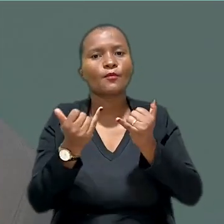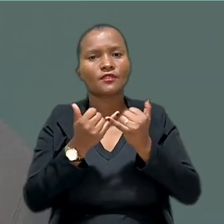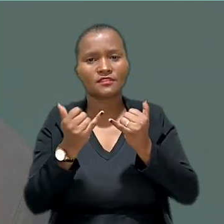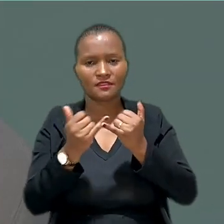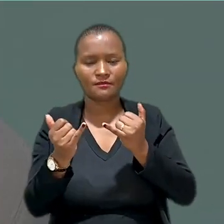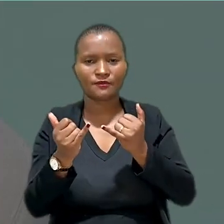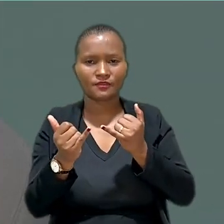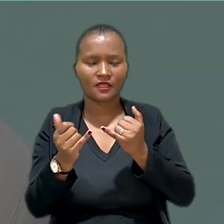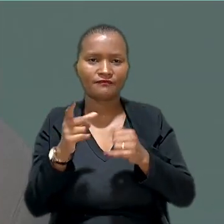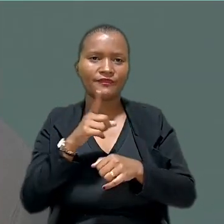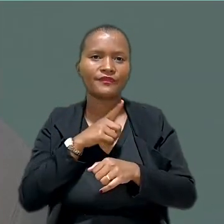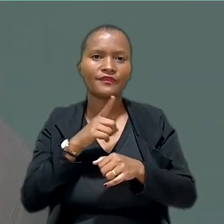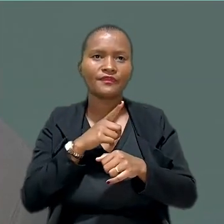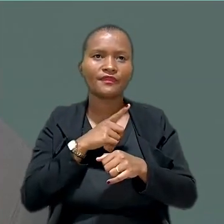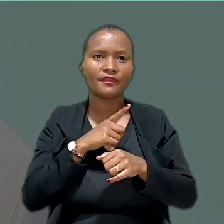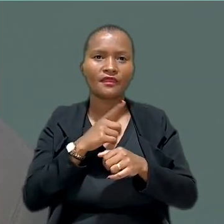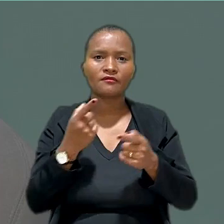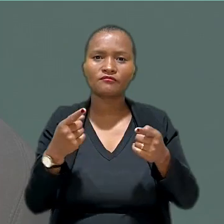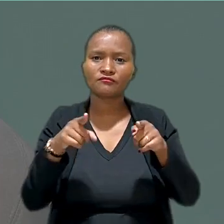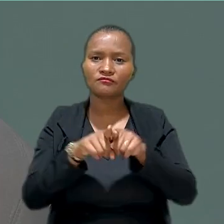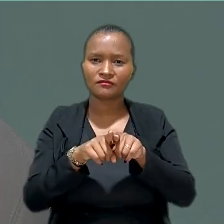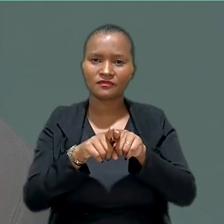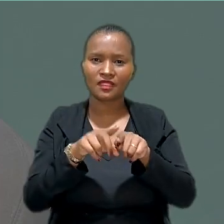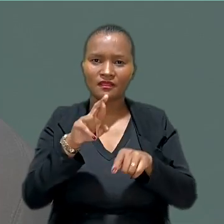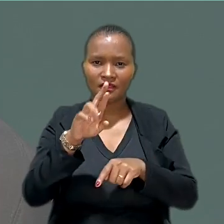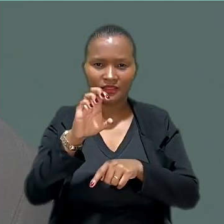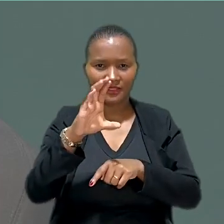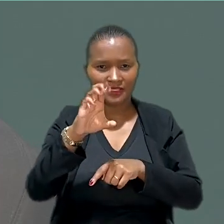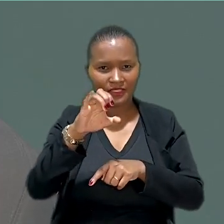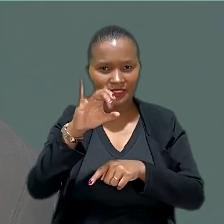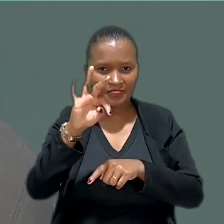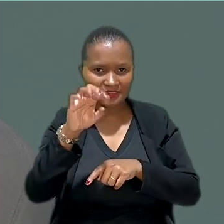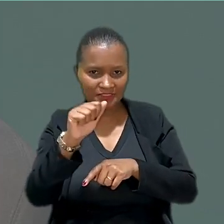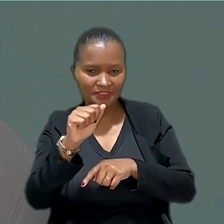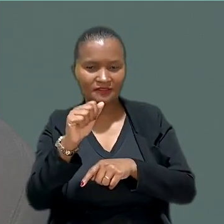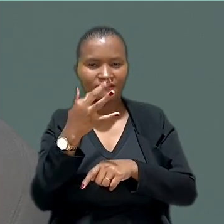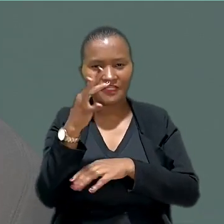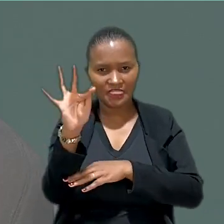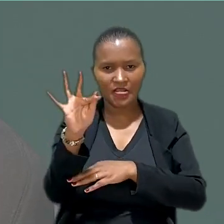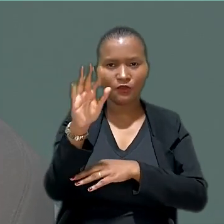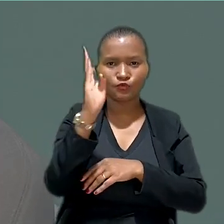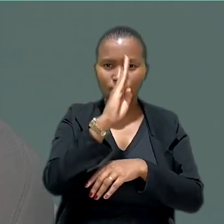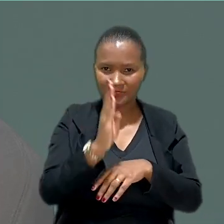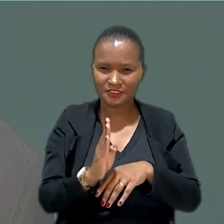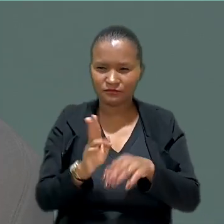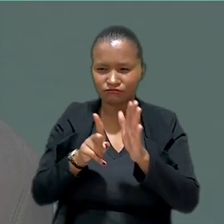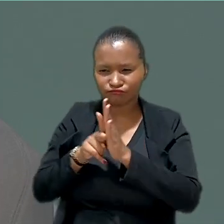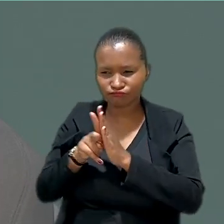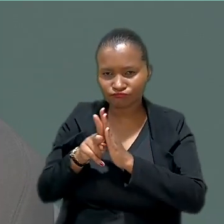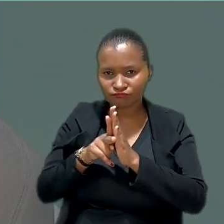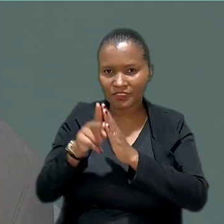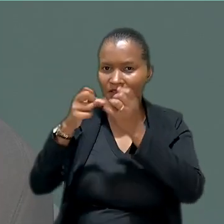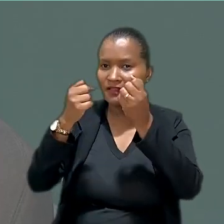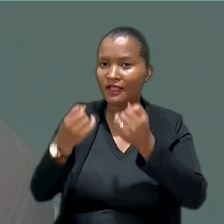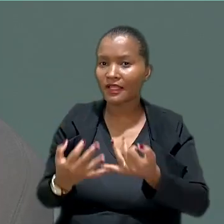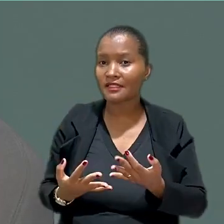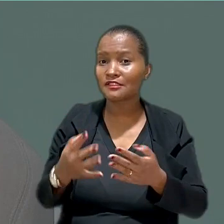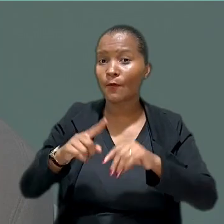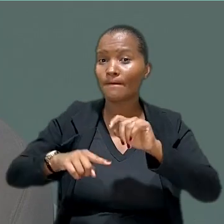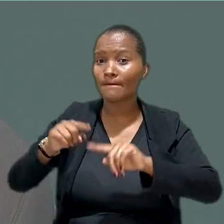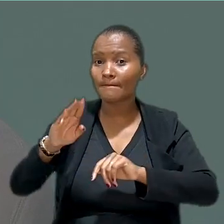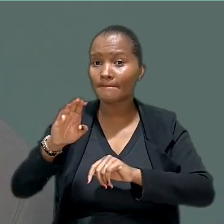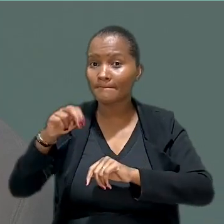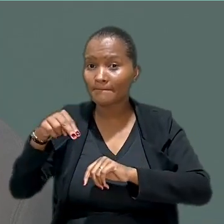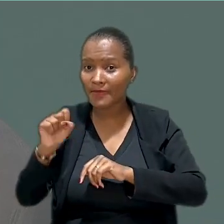temos convênio com a Receita Federal do Brasil para investigação na declaração de bens. Nós